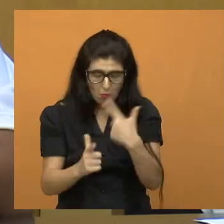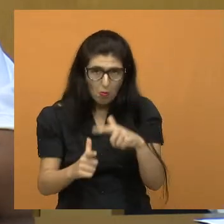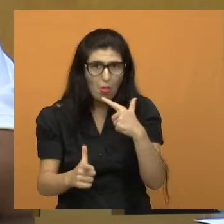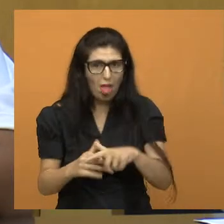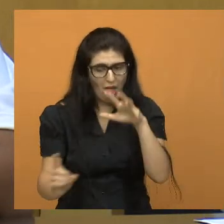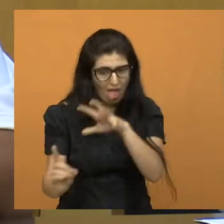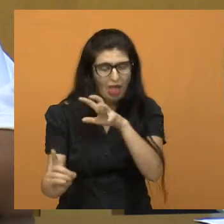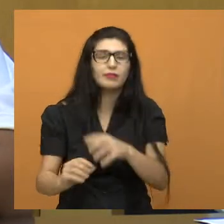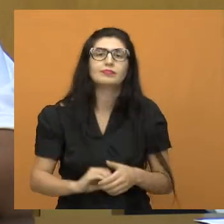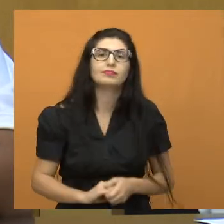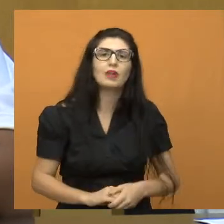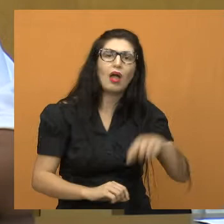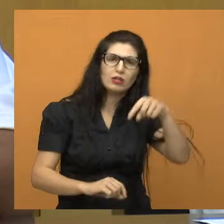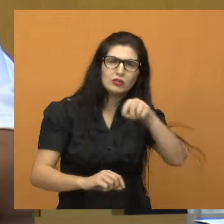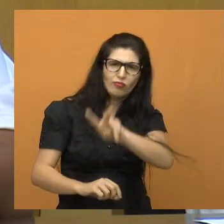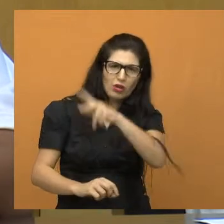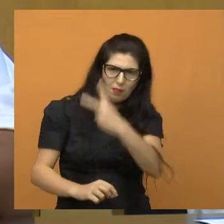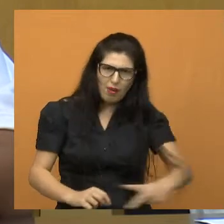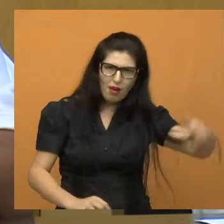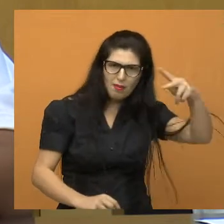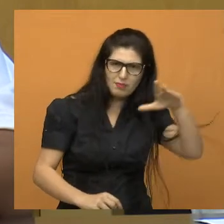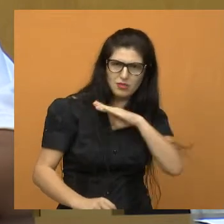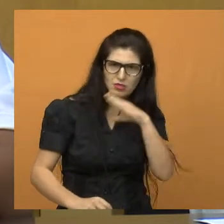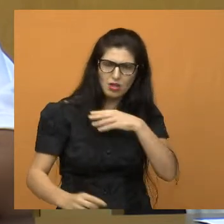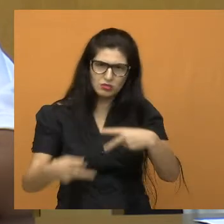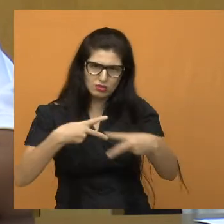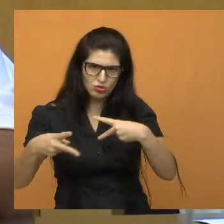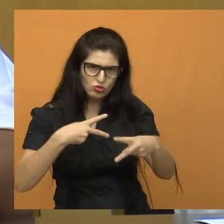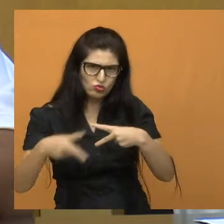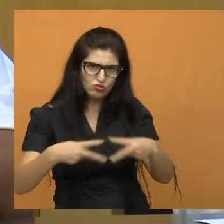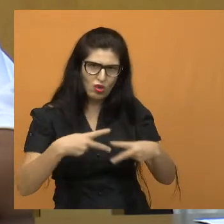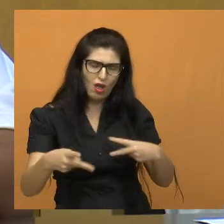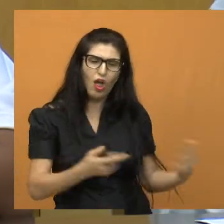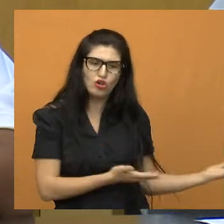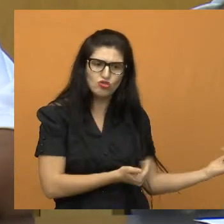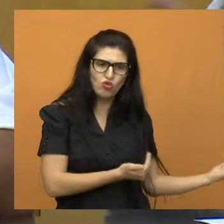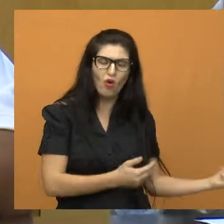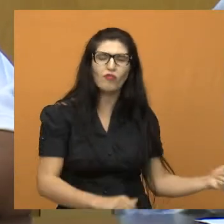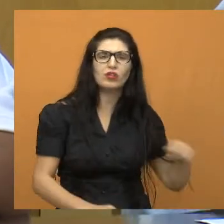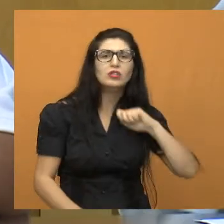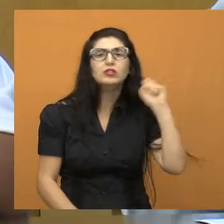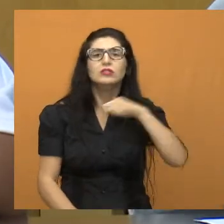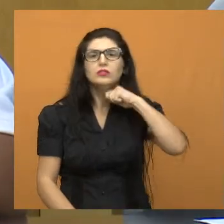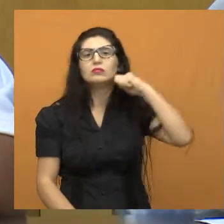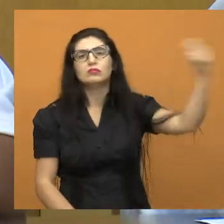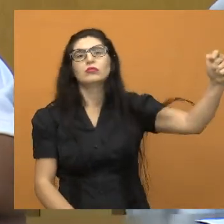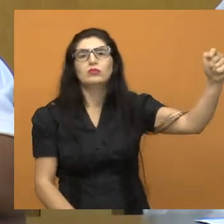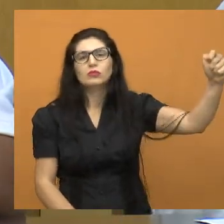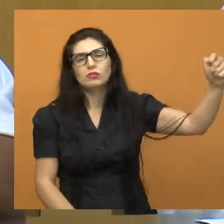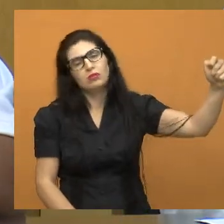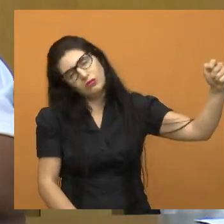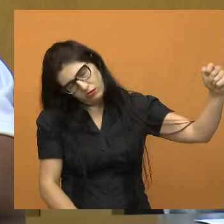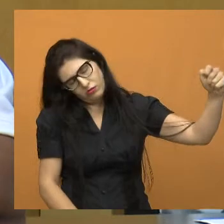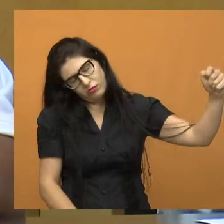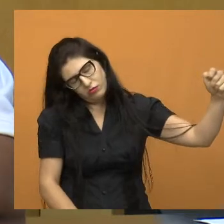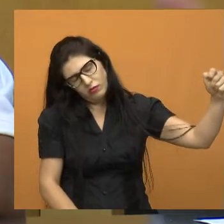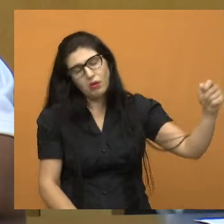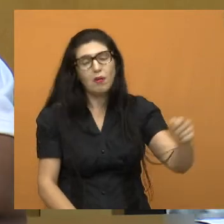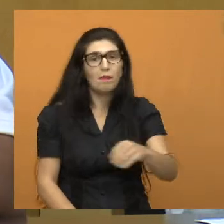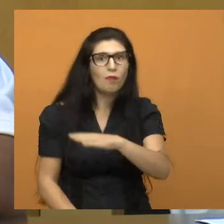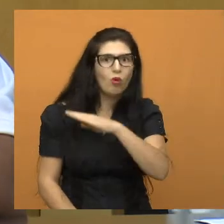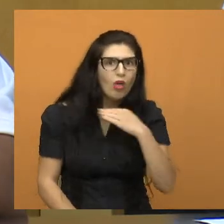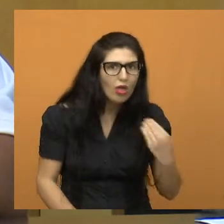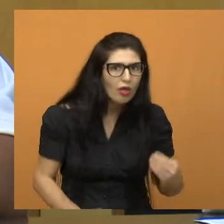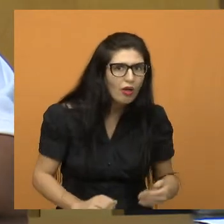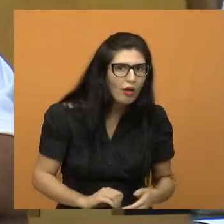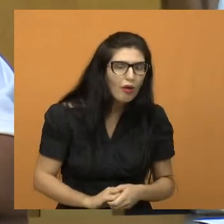Em São José, nós tivemos uma adolescente que suicidou-se. Isso não chegou na mídia, chegou porque a minha esposa